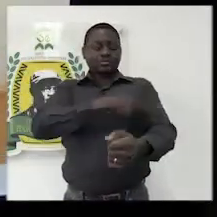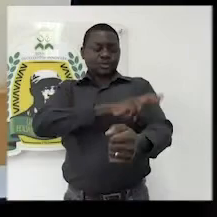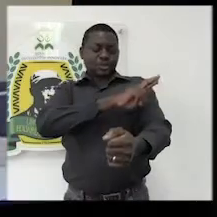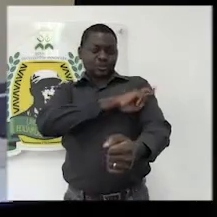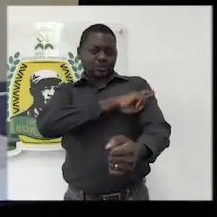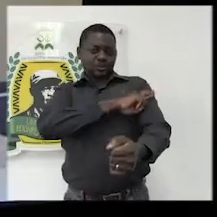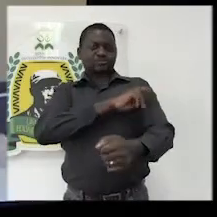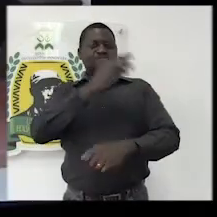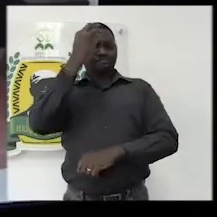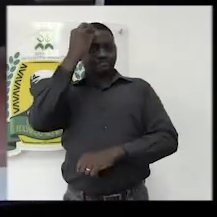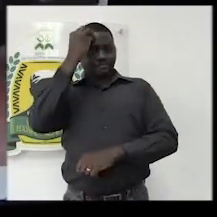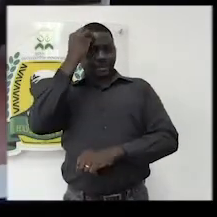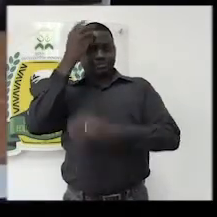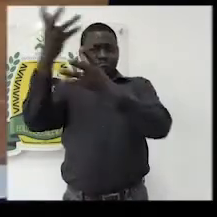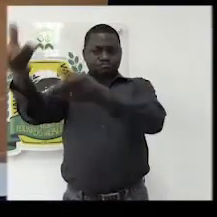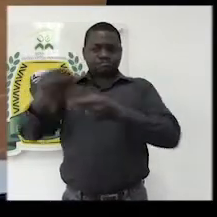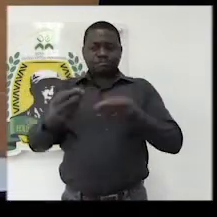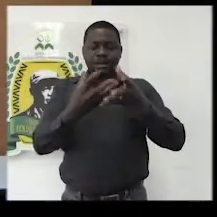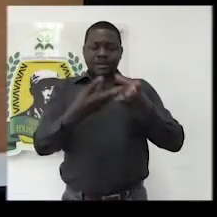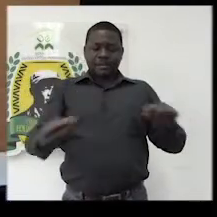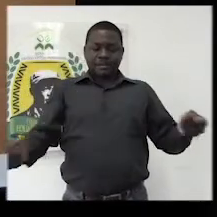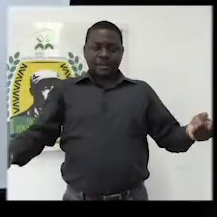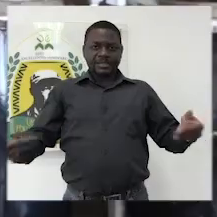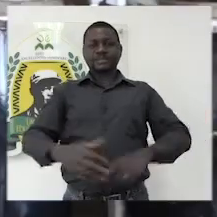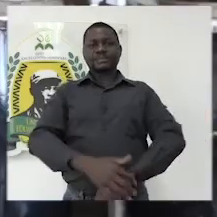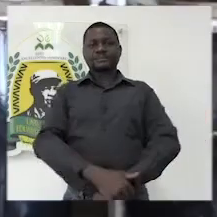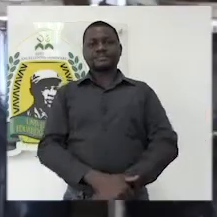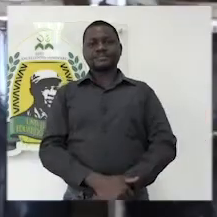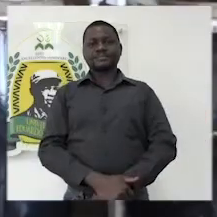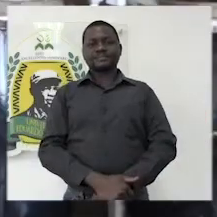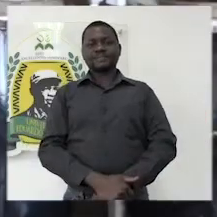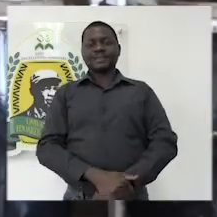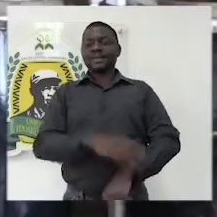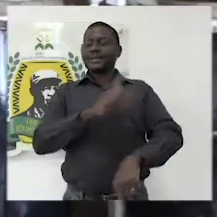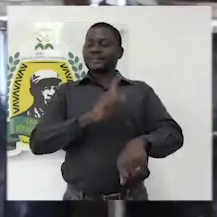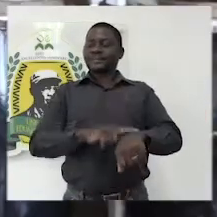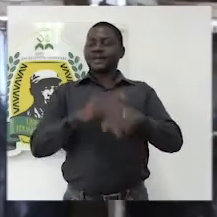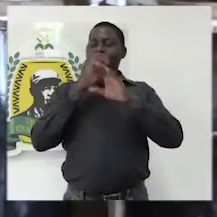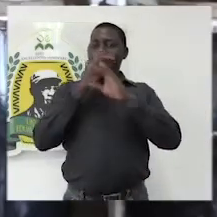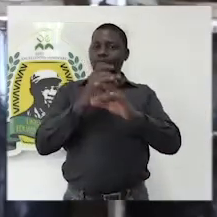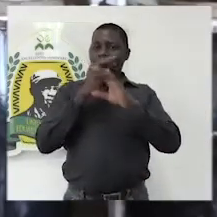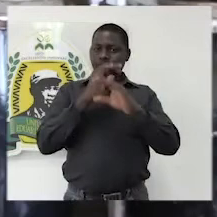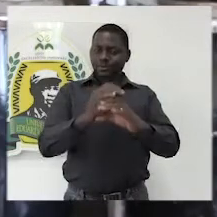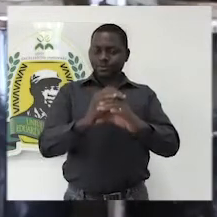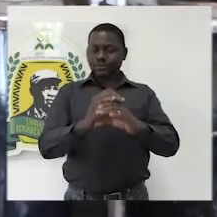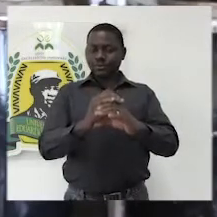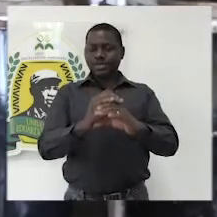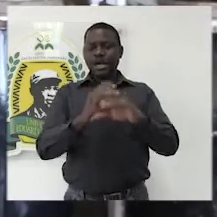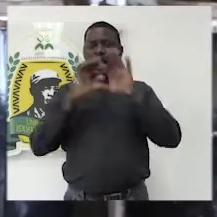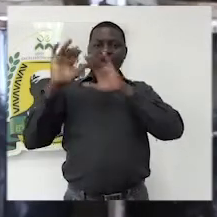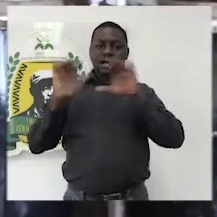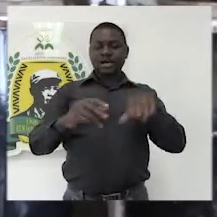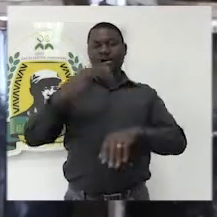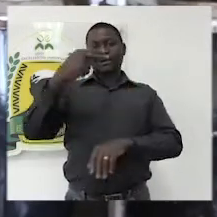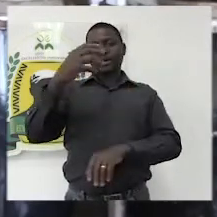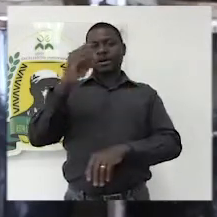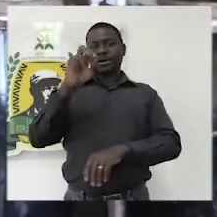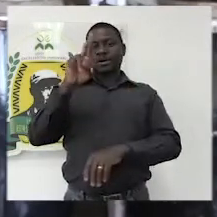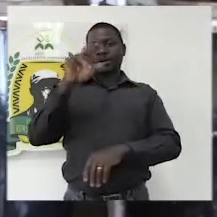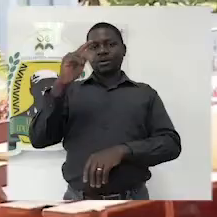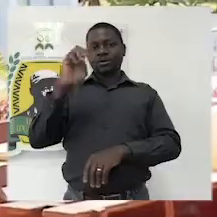da Fortaleza de Maputo ganha reforço de equipamentos. No momento musical desta semana, acompanha a canção de Hortêncio